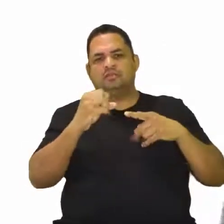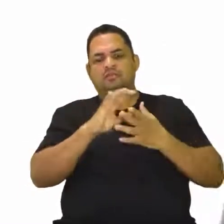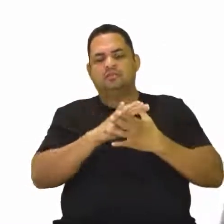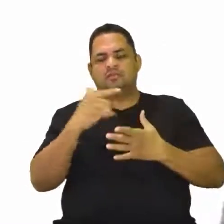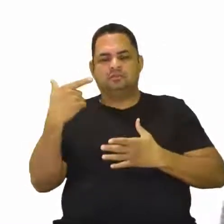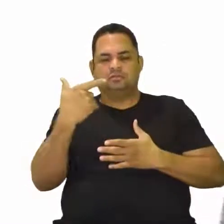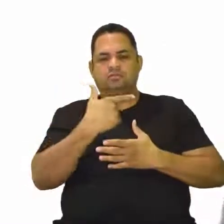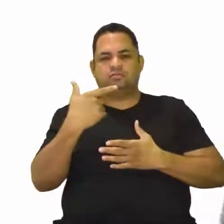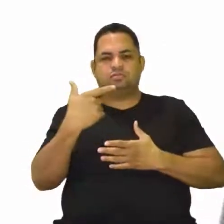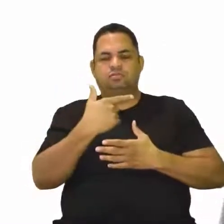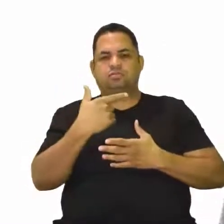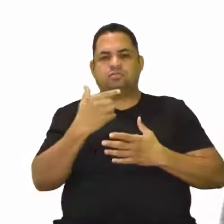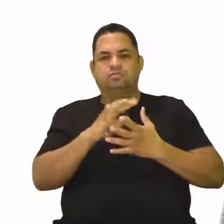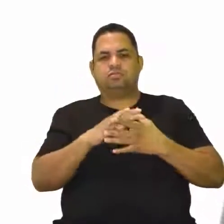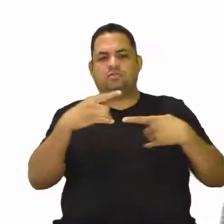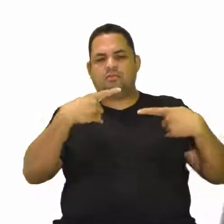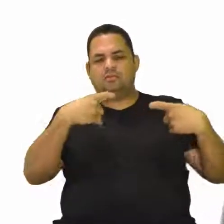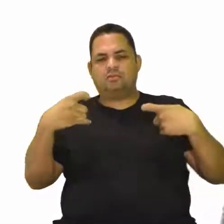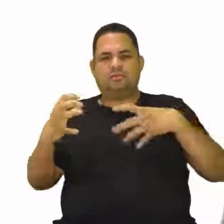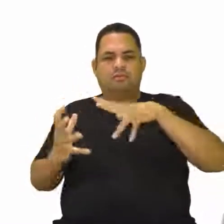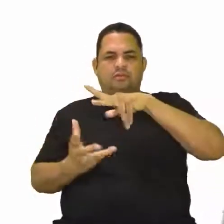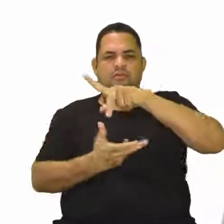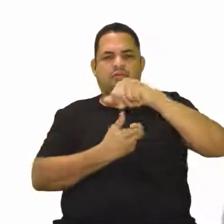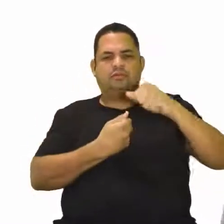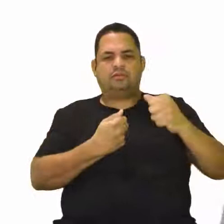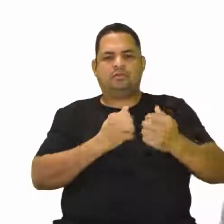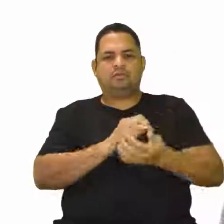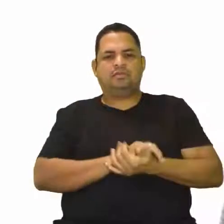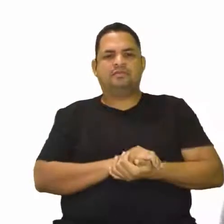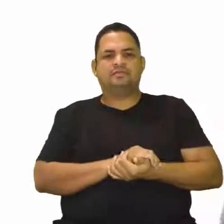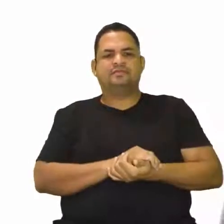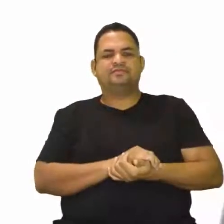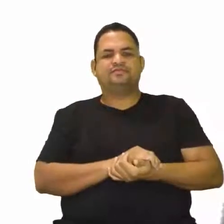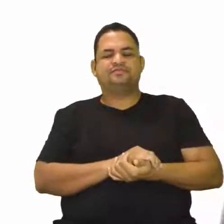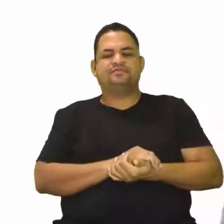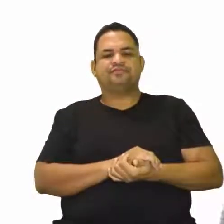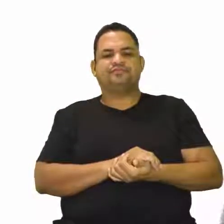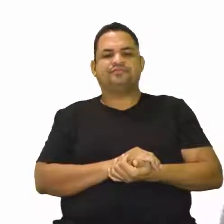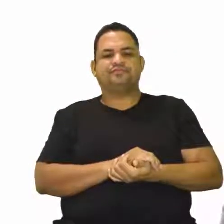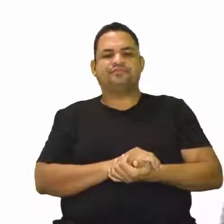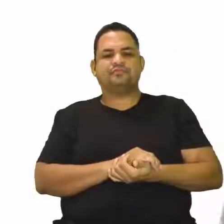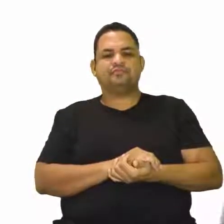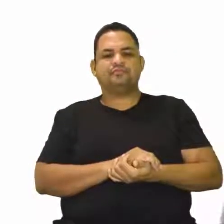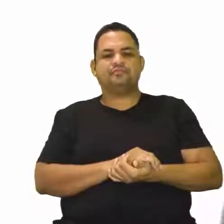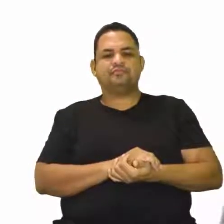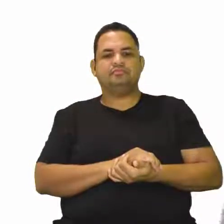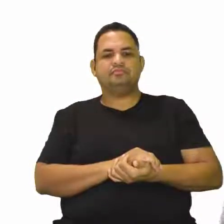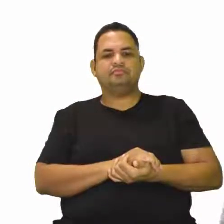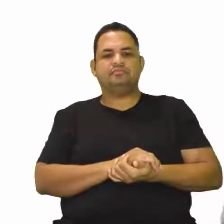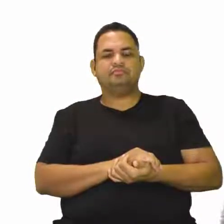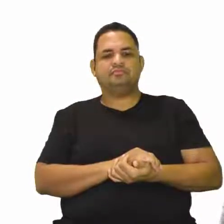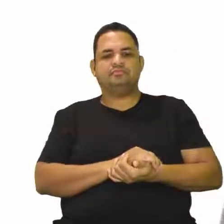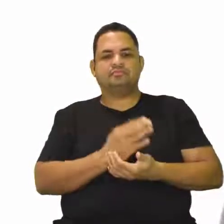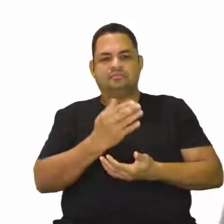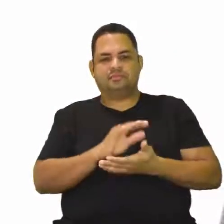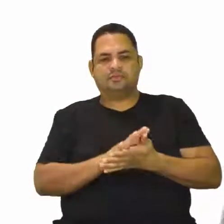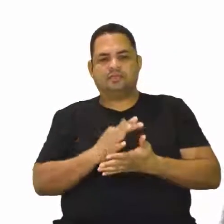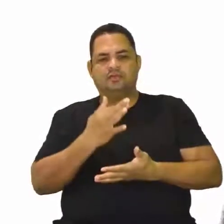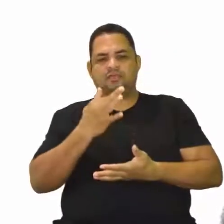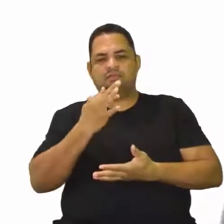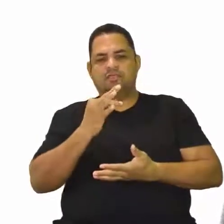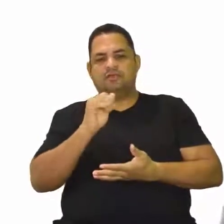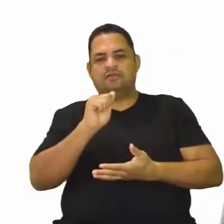na segunda guerra mundial quem é besta aqui a hora dessa